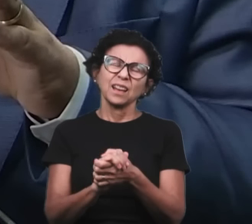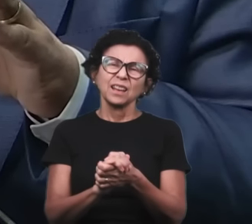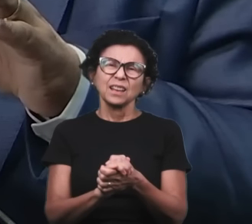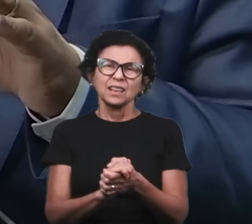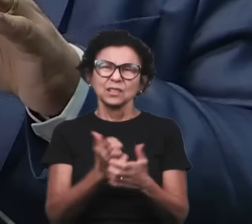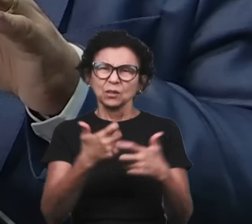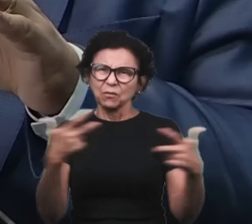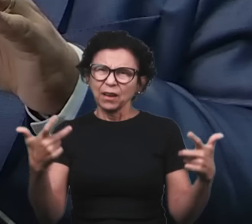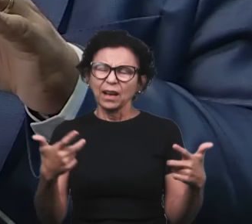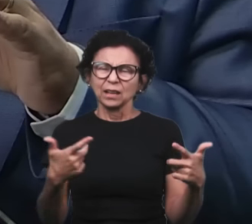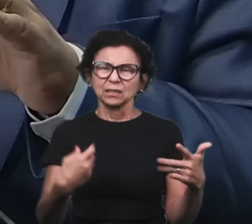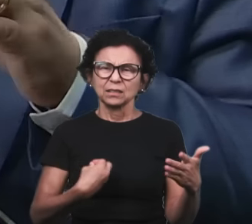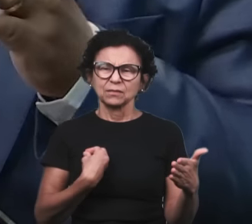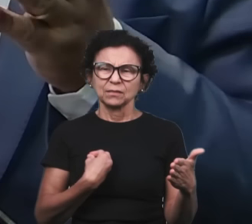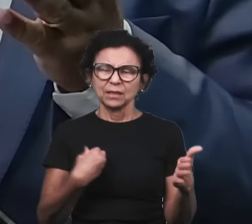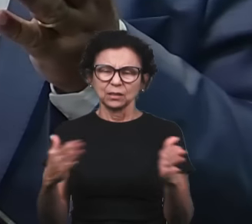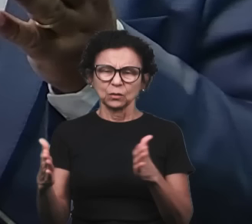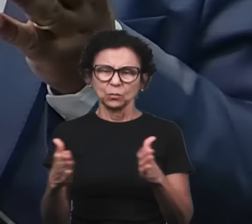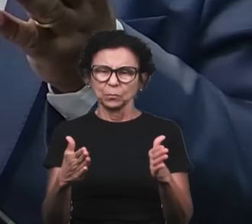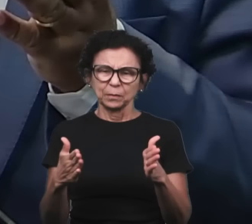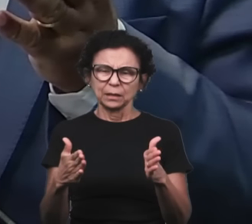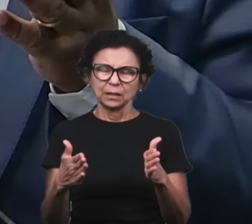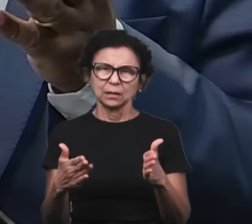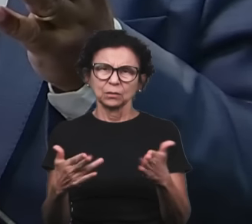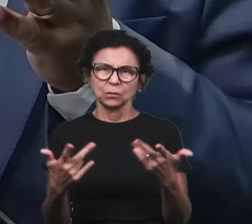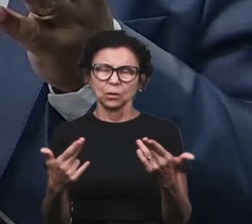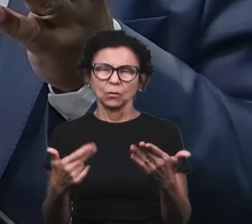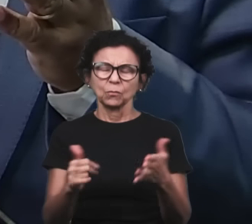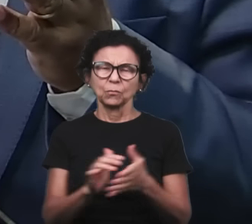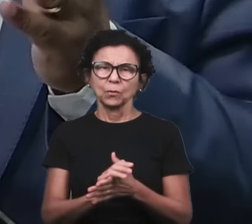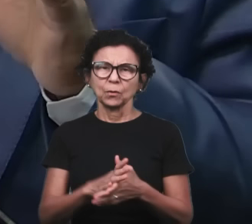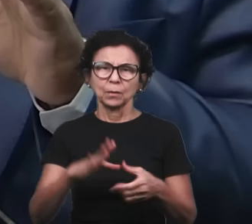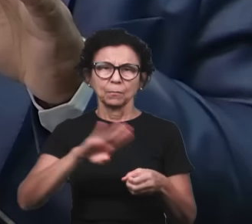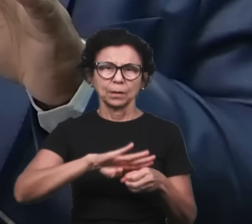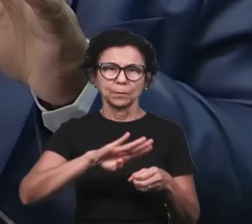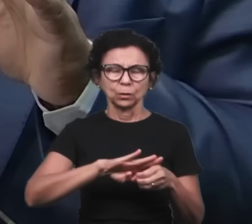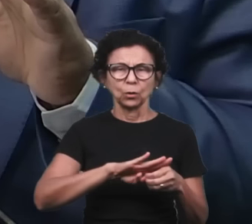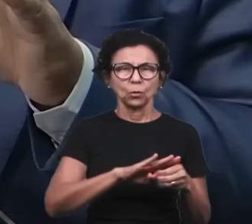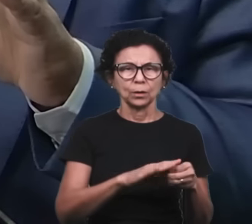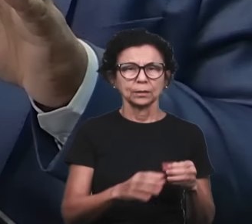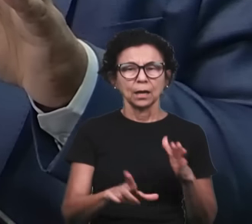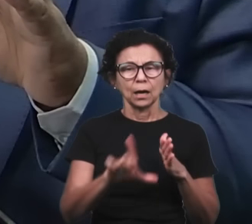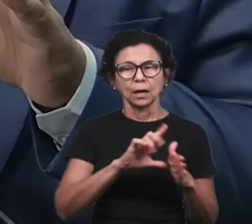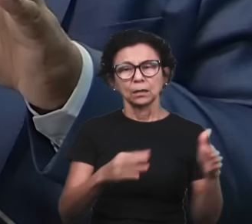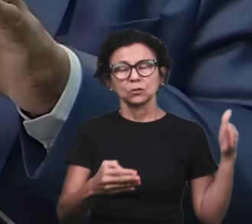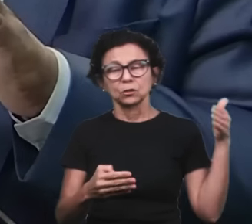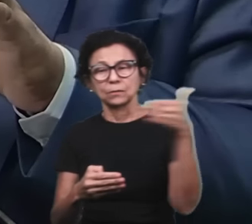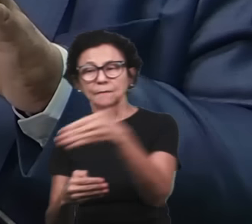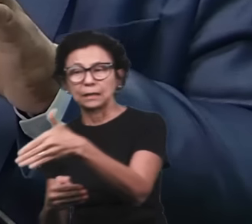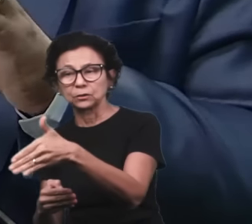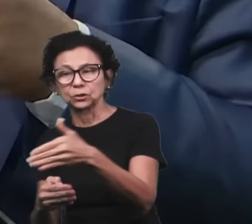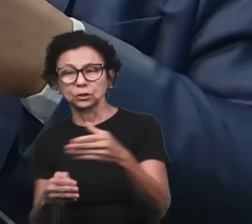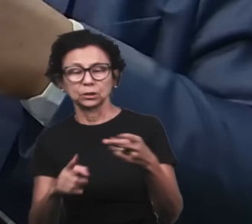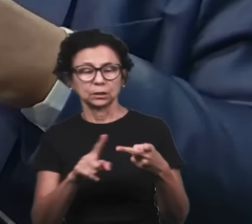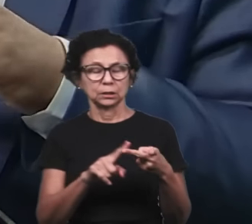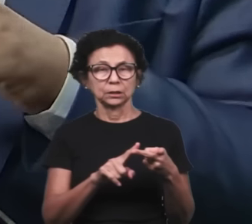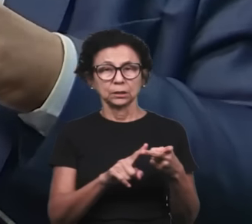época. Então, antes da invasão babilônica, durante,